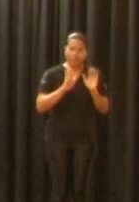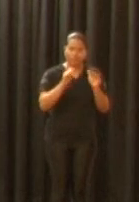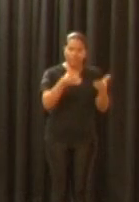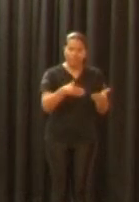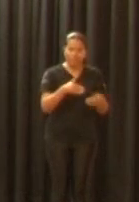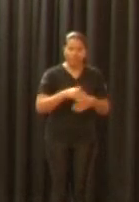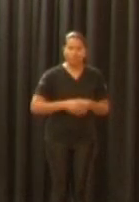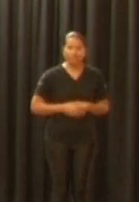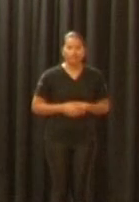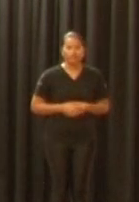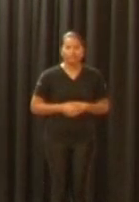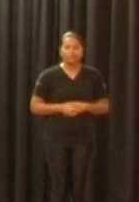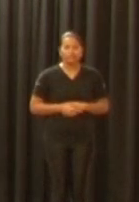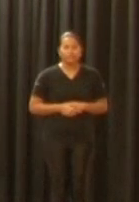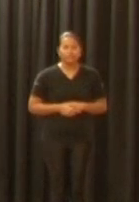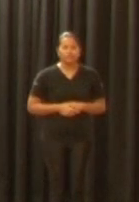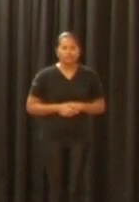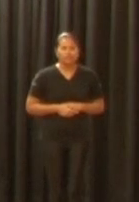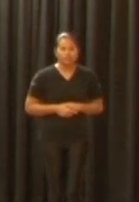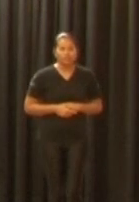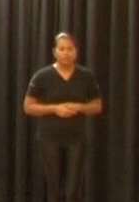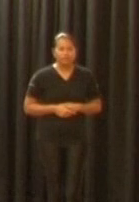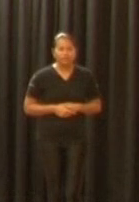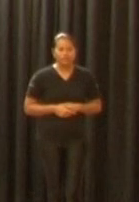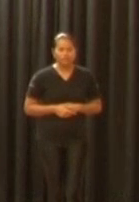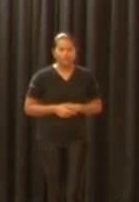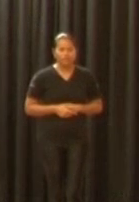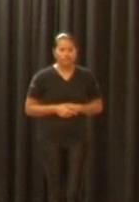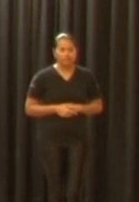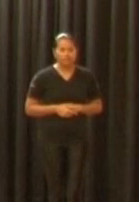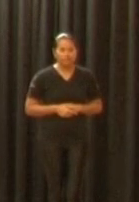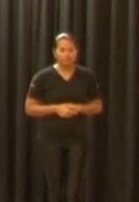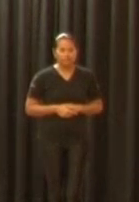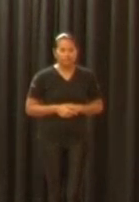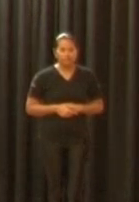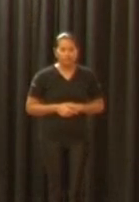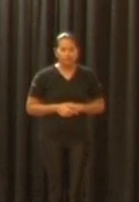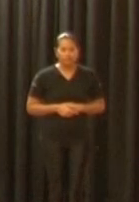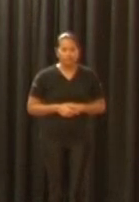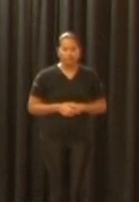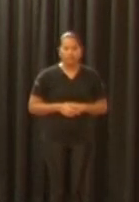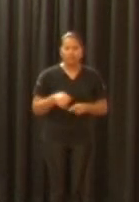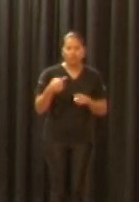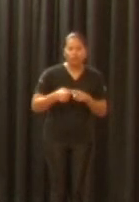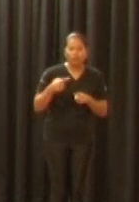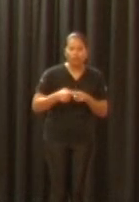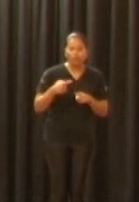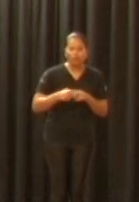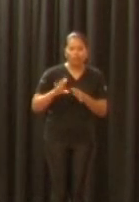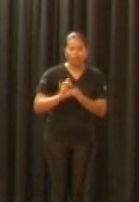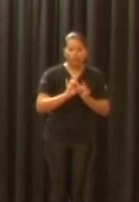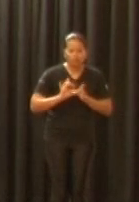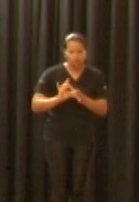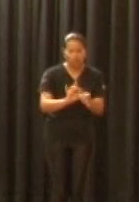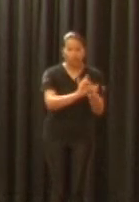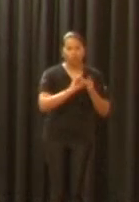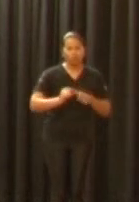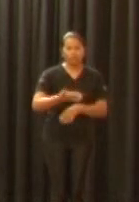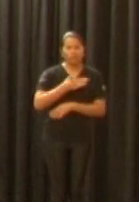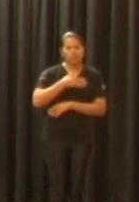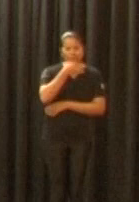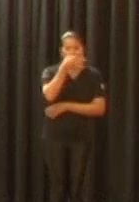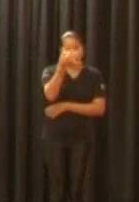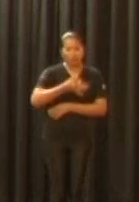aí que realmente eles contestam a política da aparência, na minha pressão, na minha opinião, eu acho que